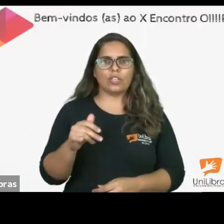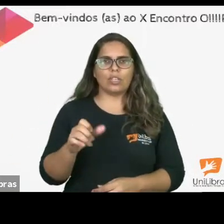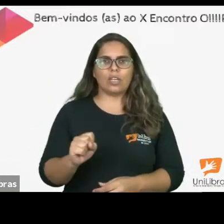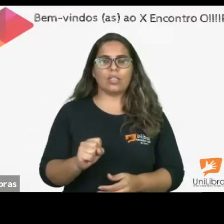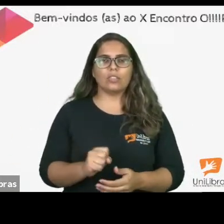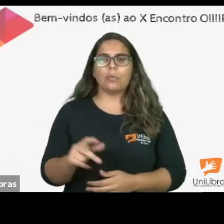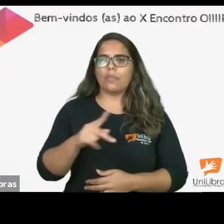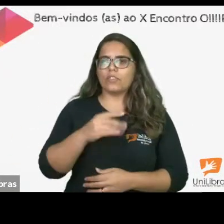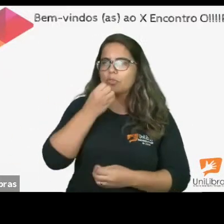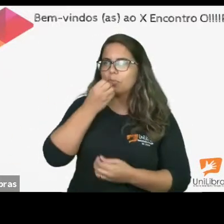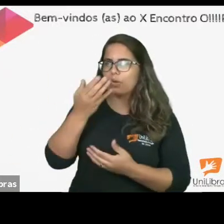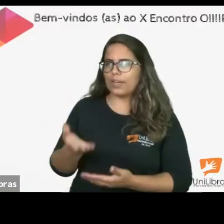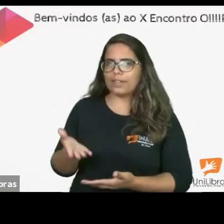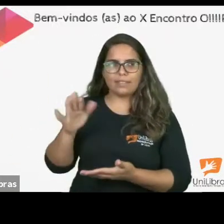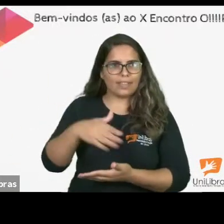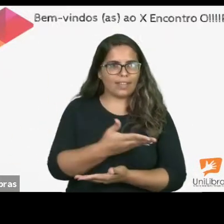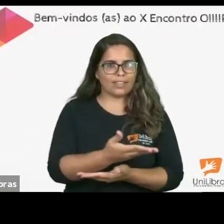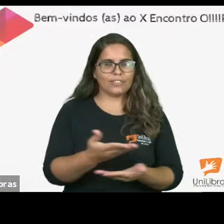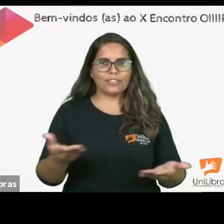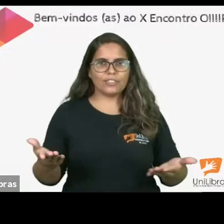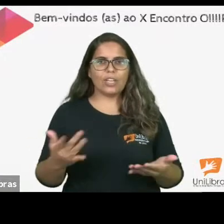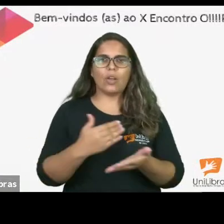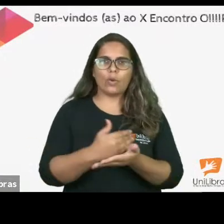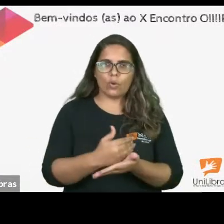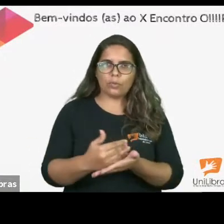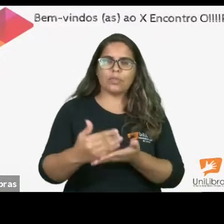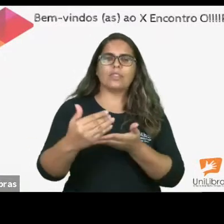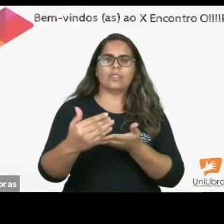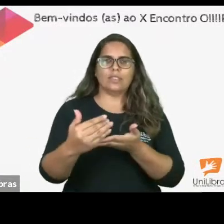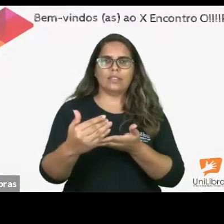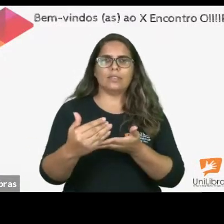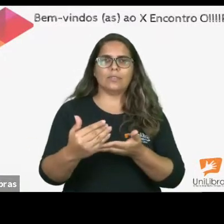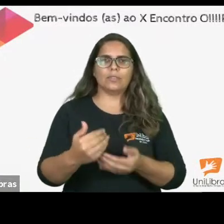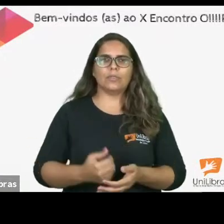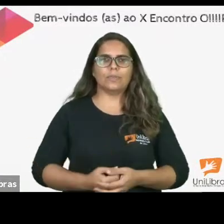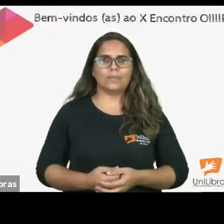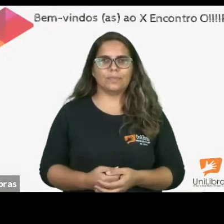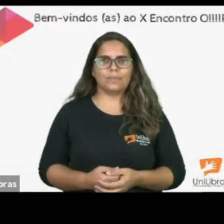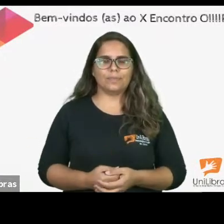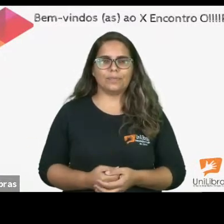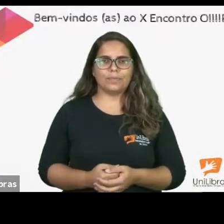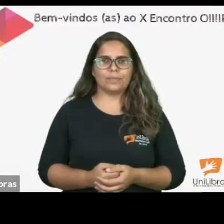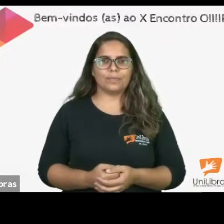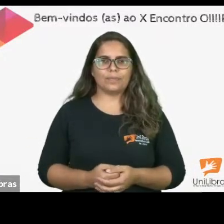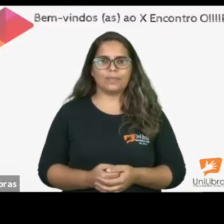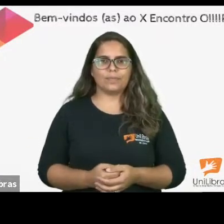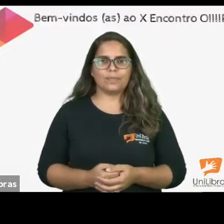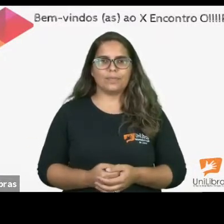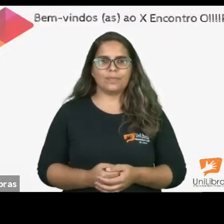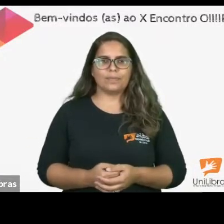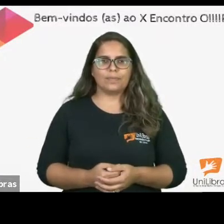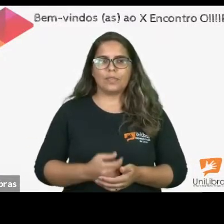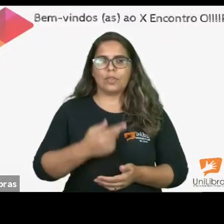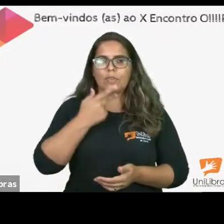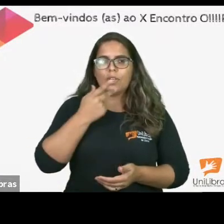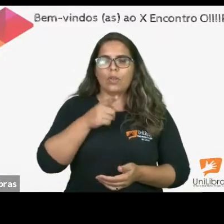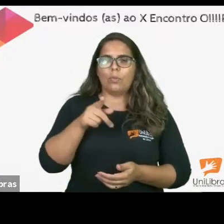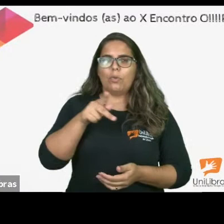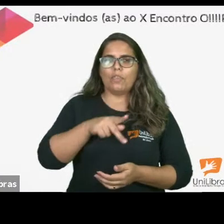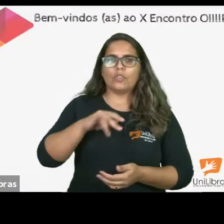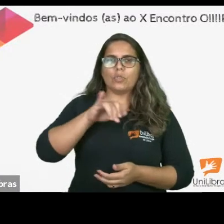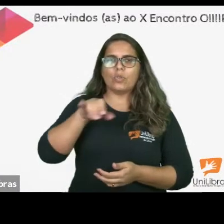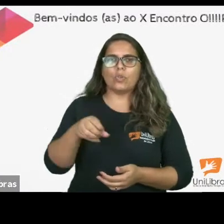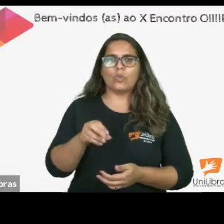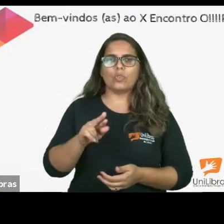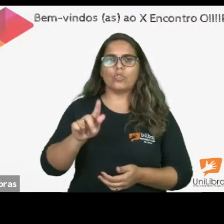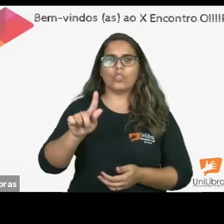Professores, muito boa tarde. Iniciamos então com a fala do professor Jorge